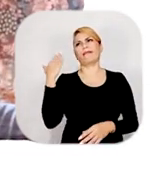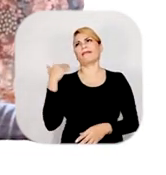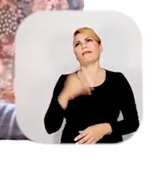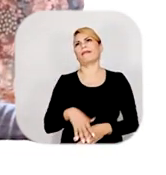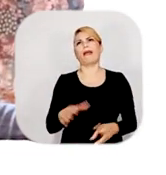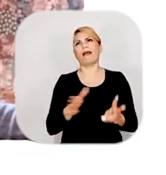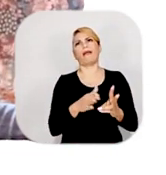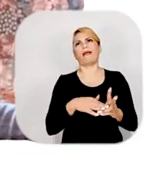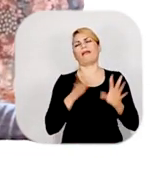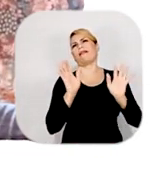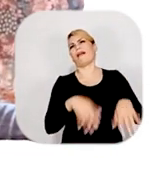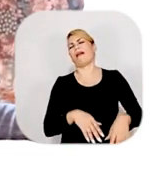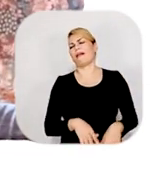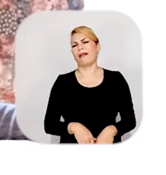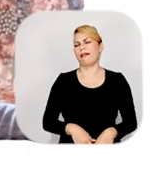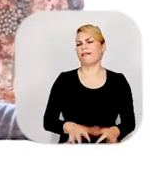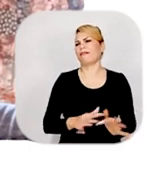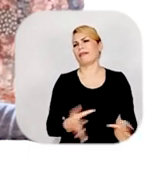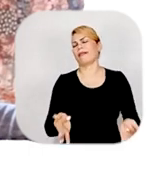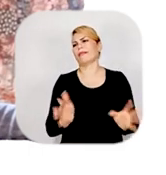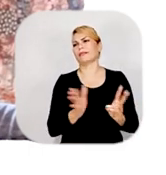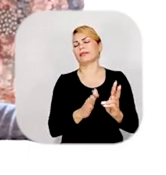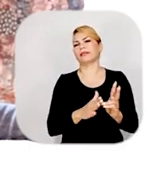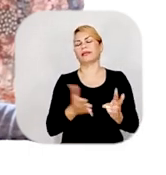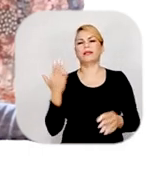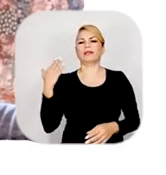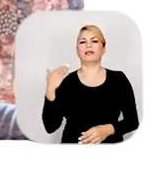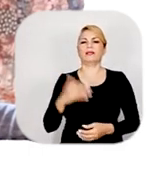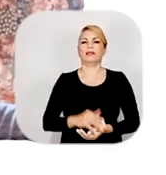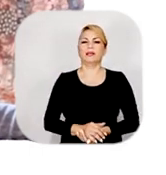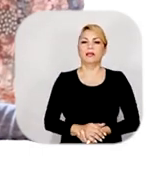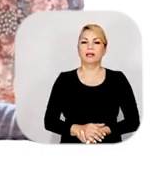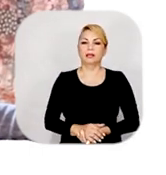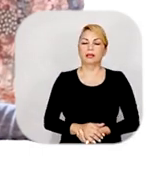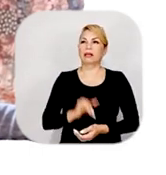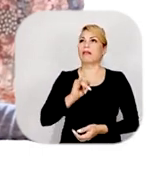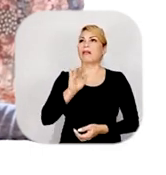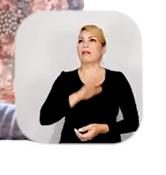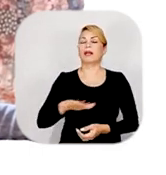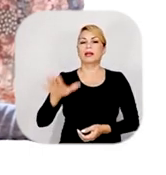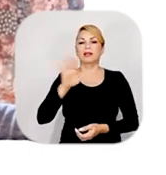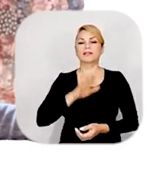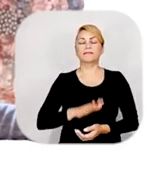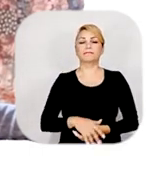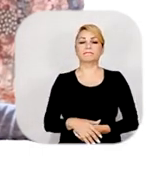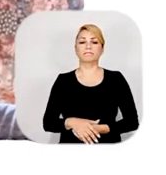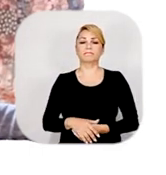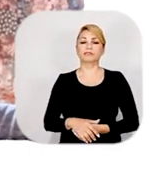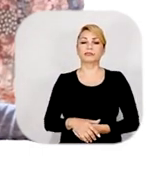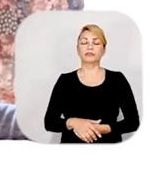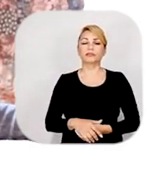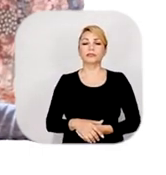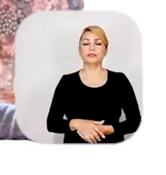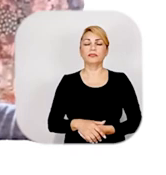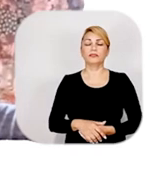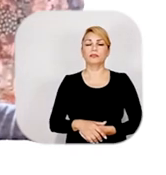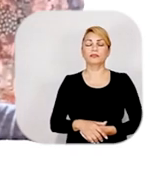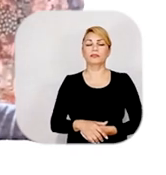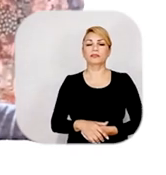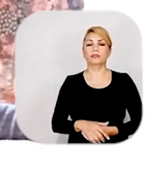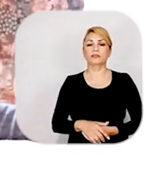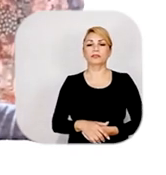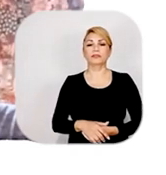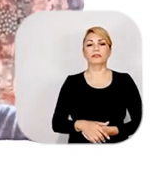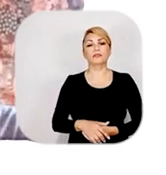aquela coisa daquela época, é a imagem velha daquela época e tal. E quando a